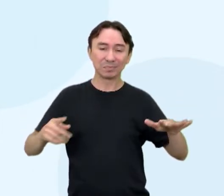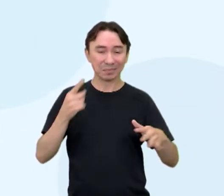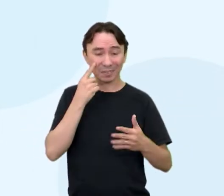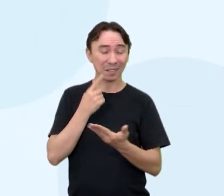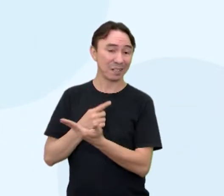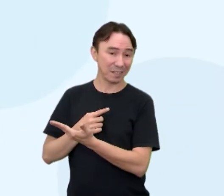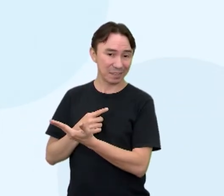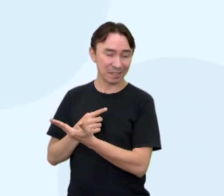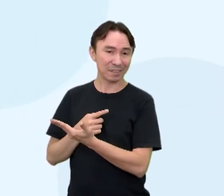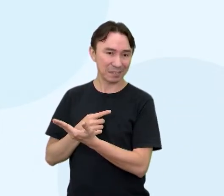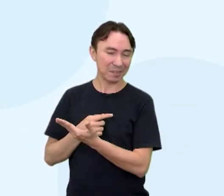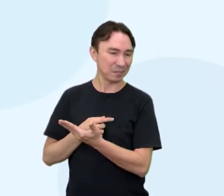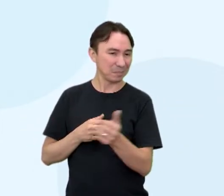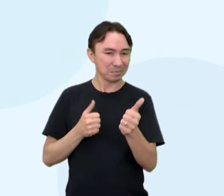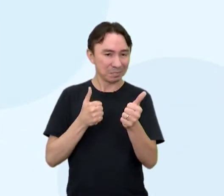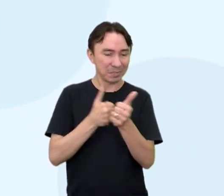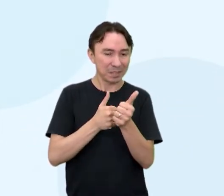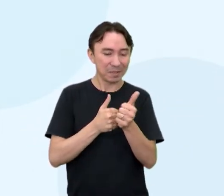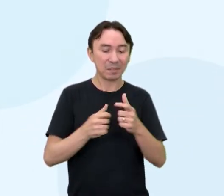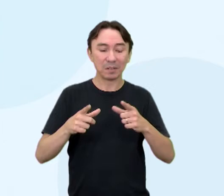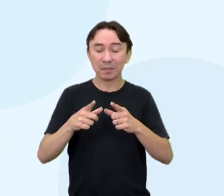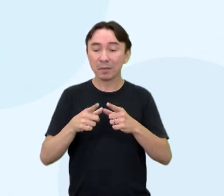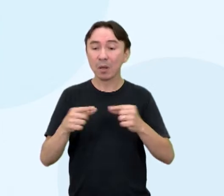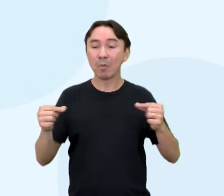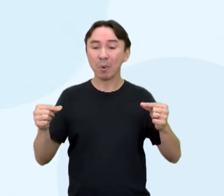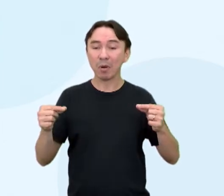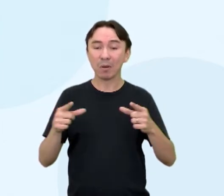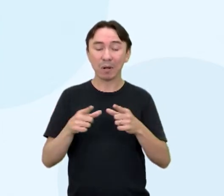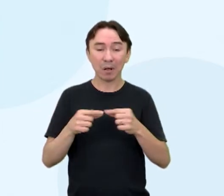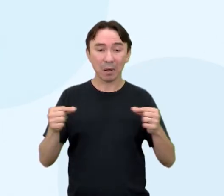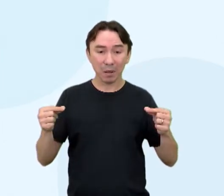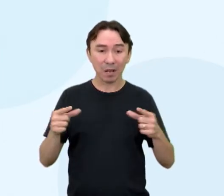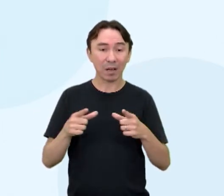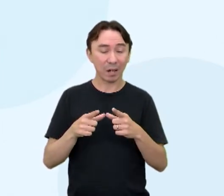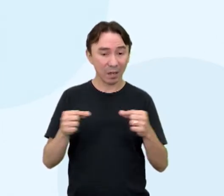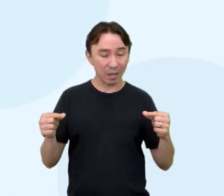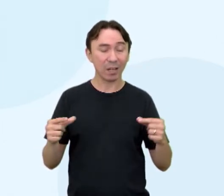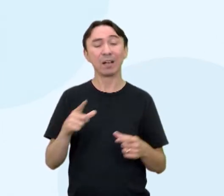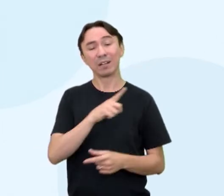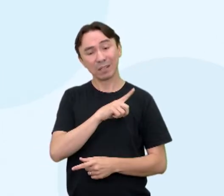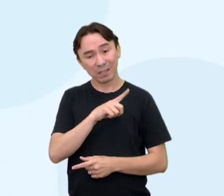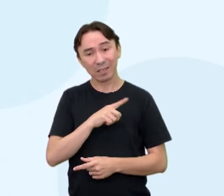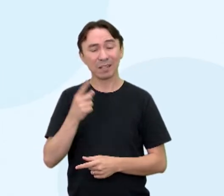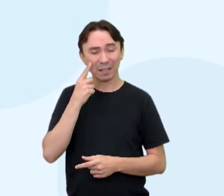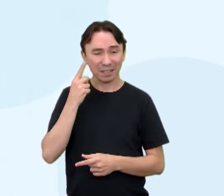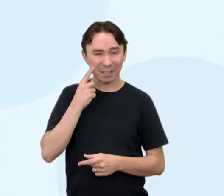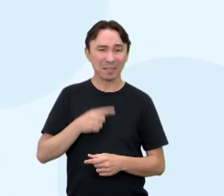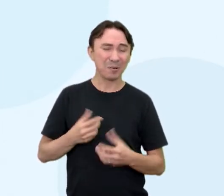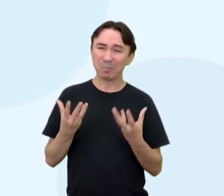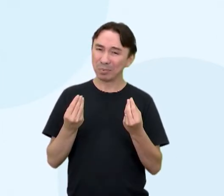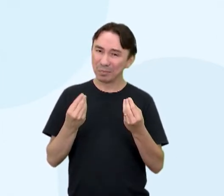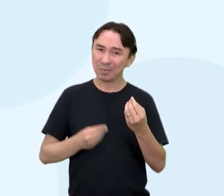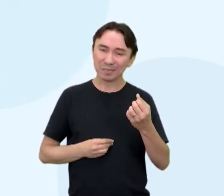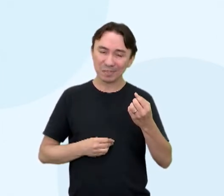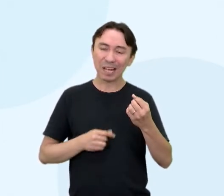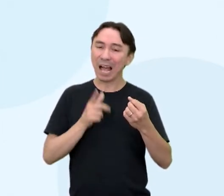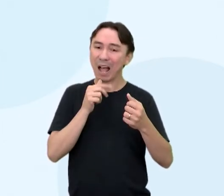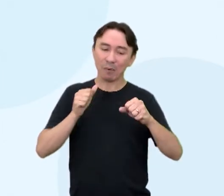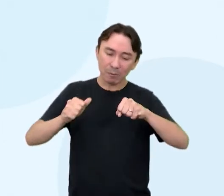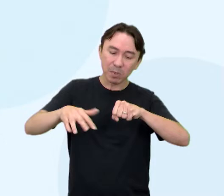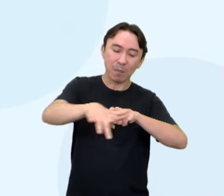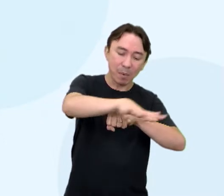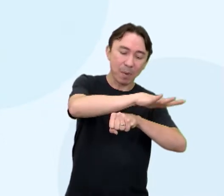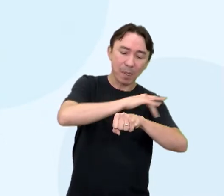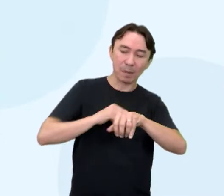o Japão aí é formado aí, né, por um arquipélago, né, são milhares de ilhas aí que são ilhas vulcânicas,